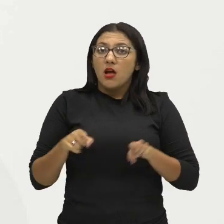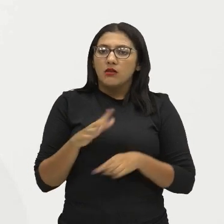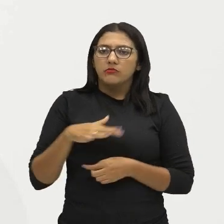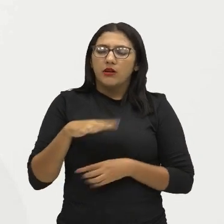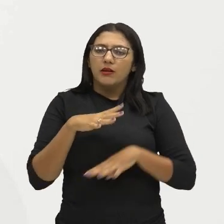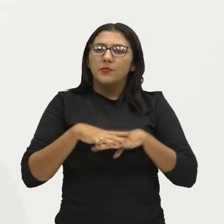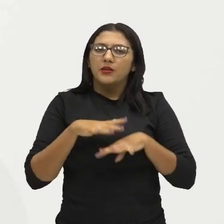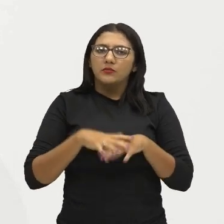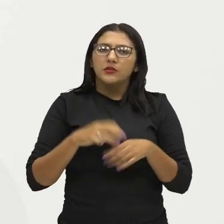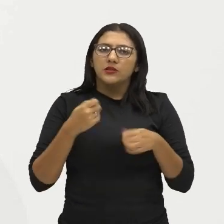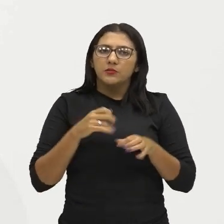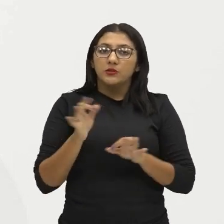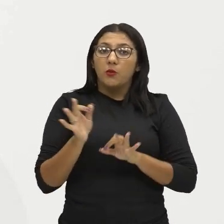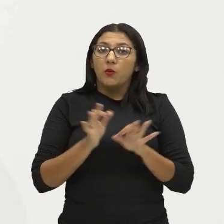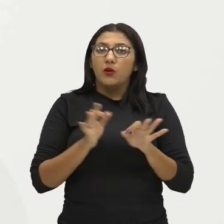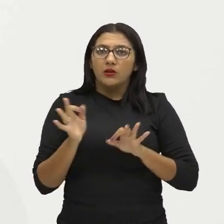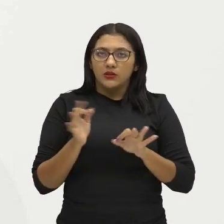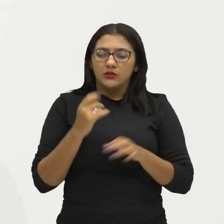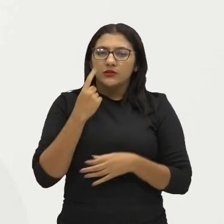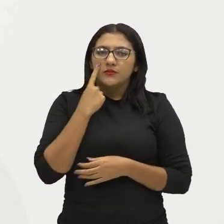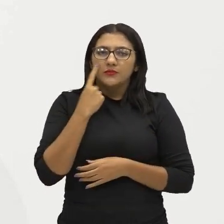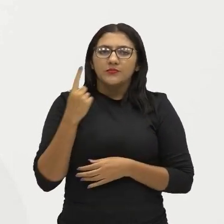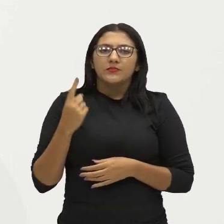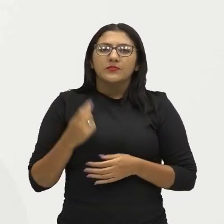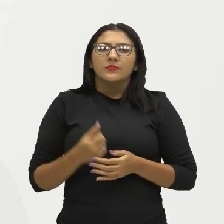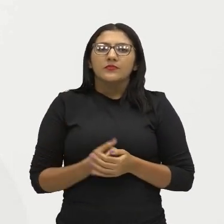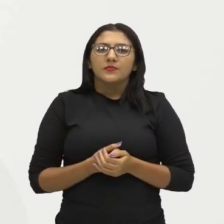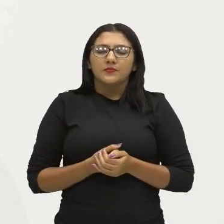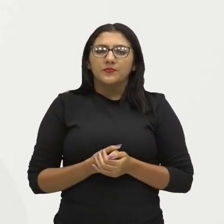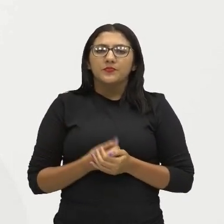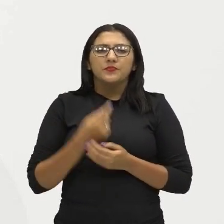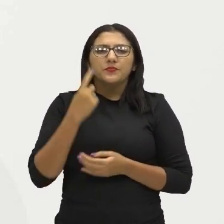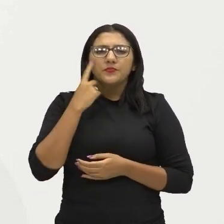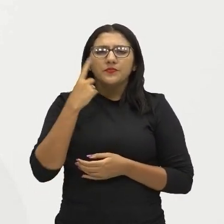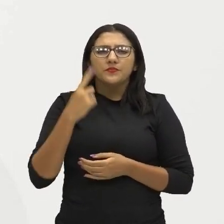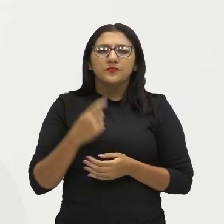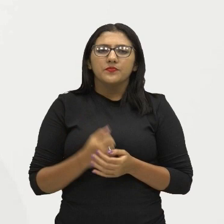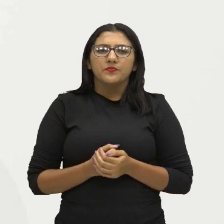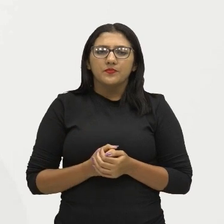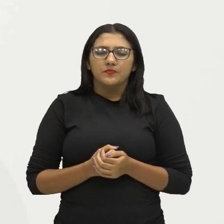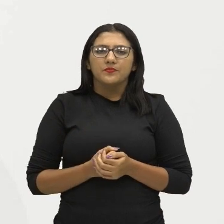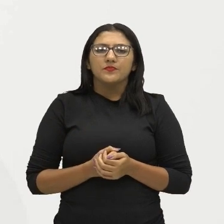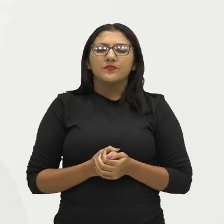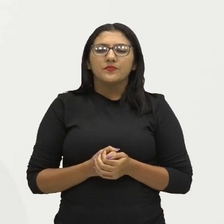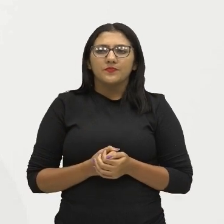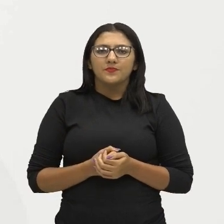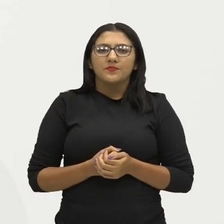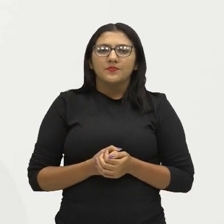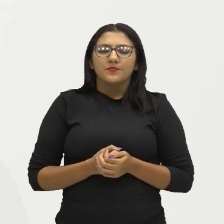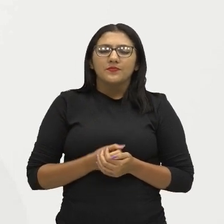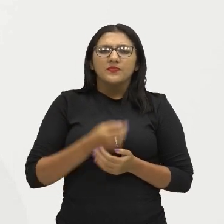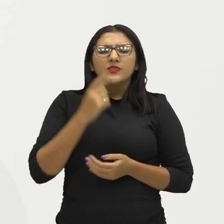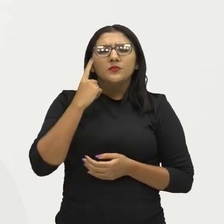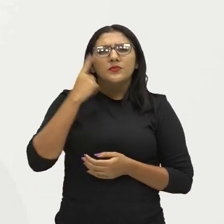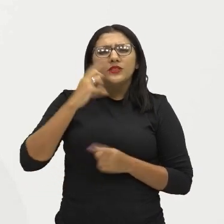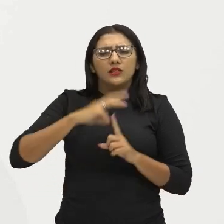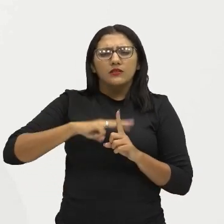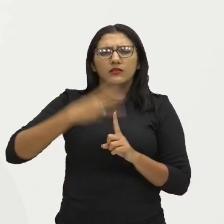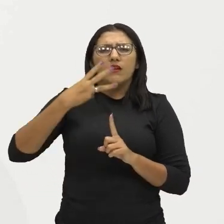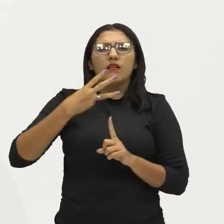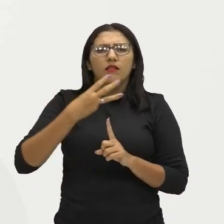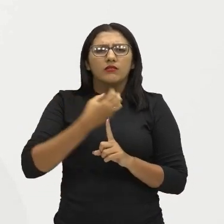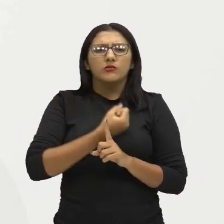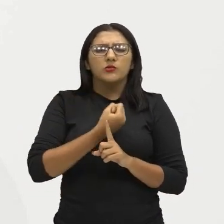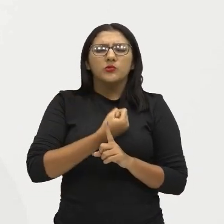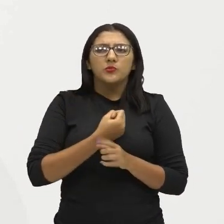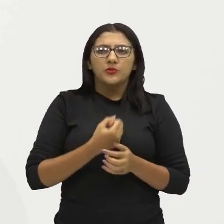vou transcrever aqui embaixo, ó, ou seja, vamos modelar o 1 aqui, ó. Pense no triplo de um número.